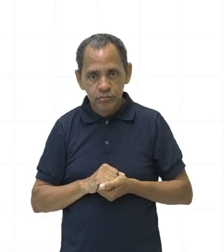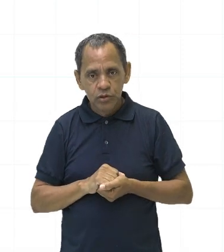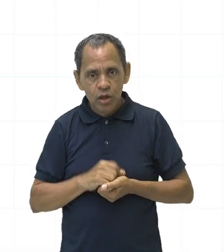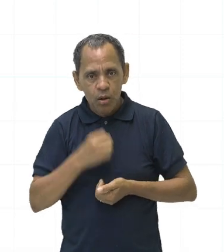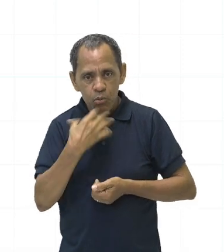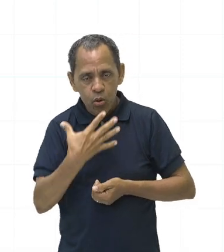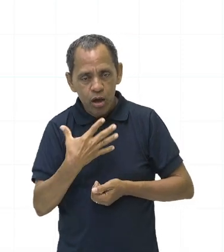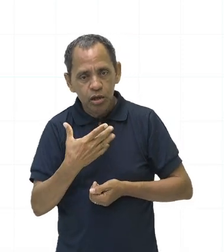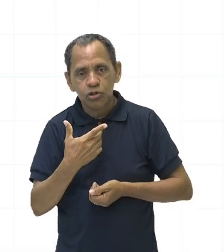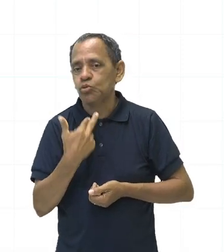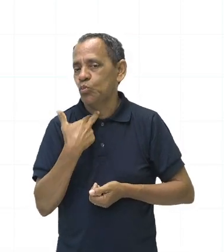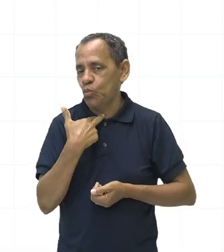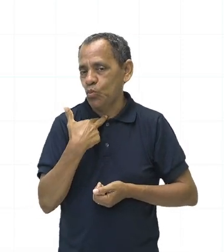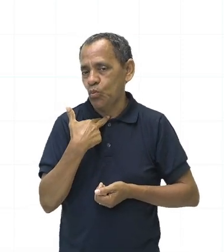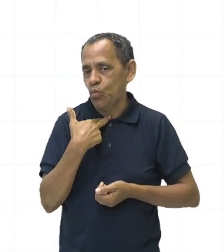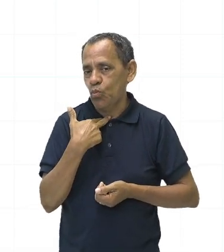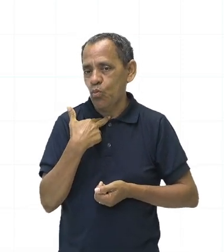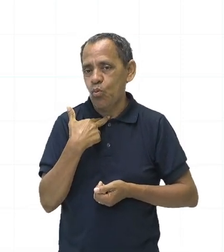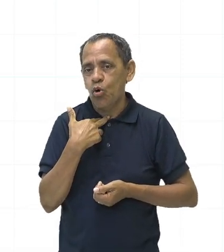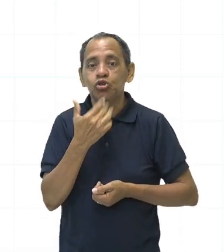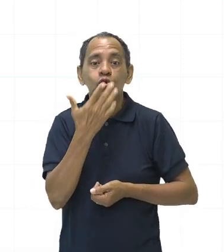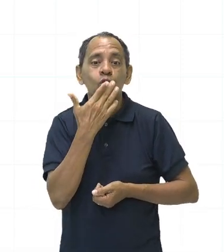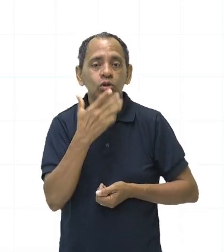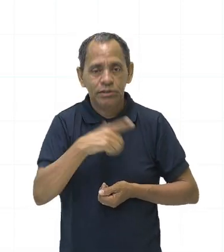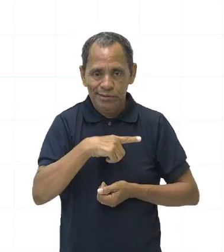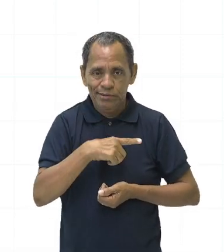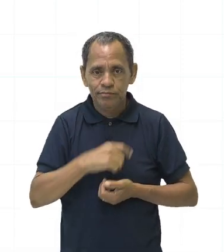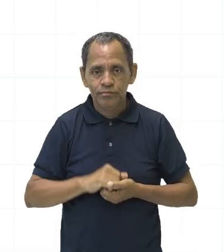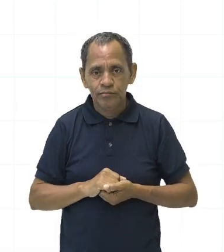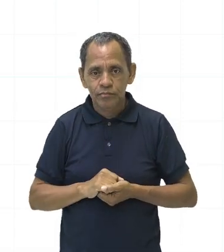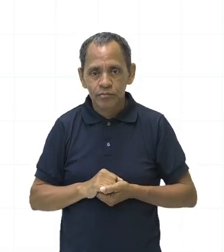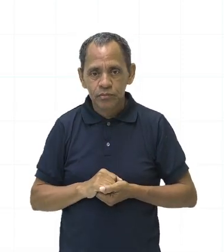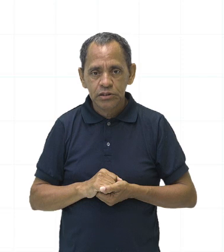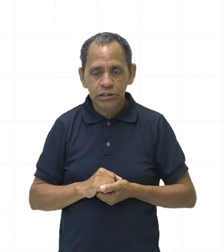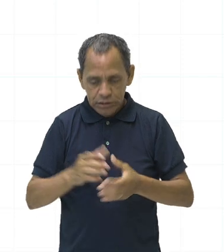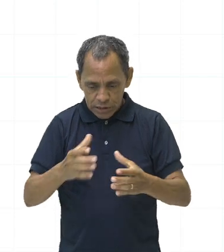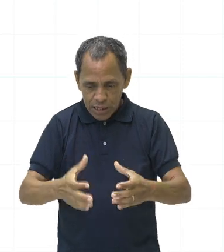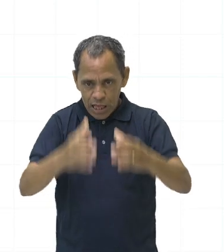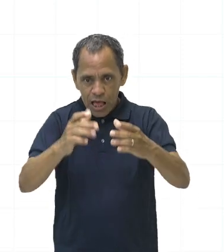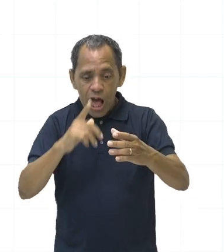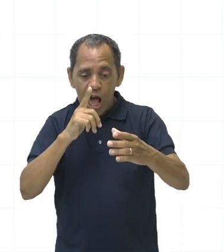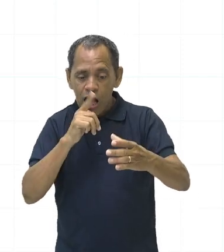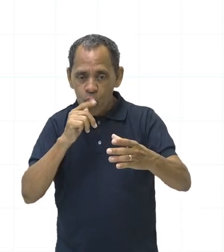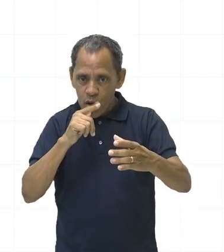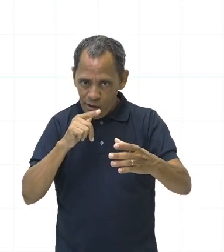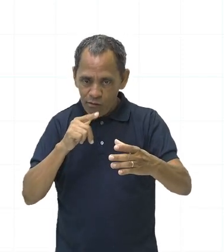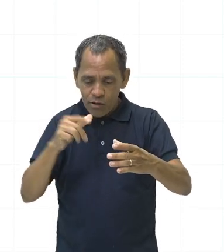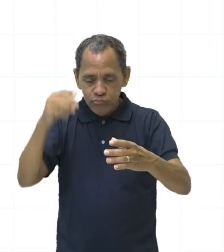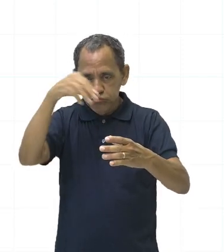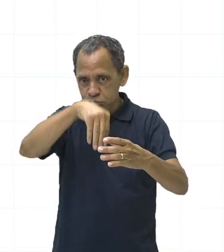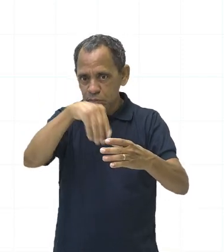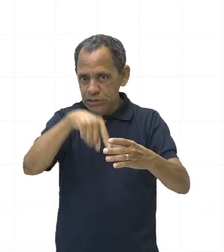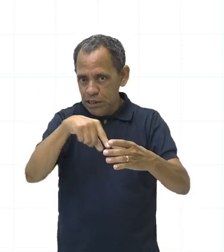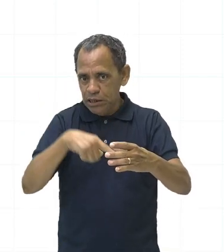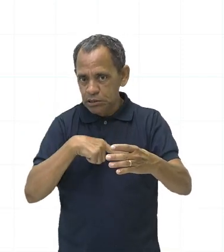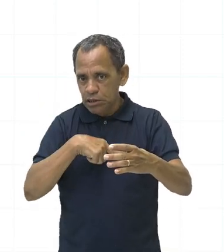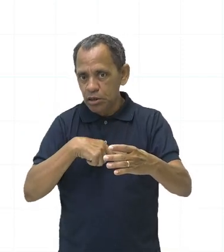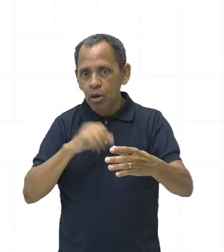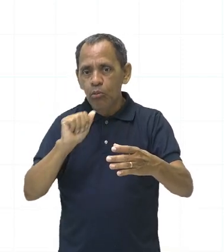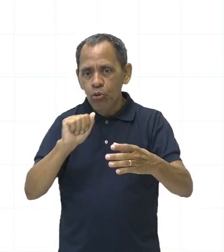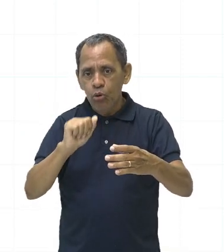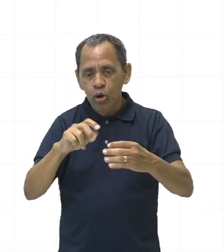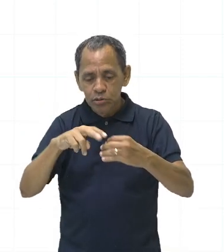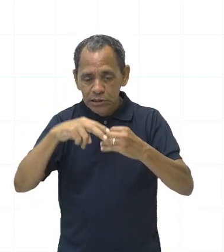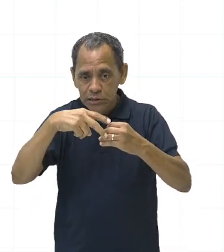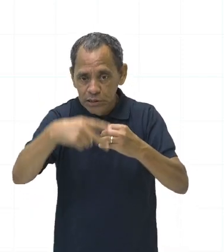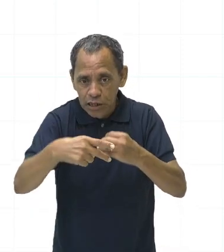ter cor, certo? Então, resulta da existência na água de substâncias em solução. Pode ser causada pelo